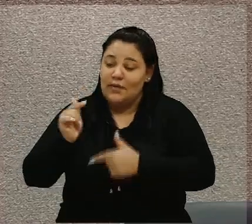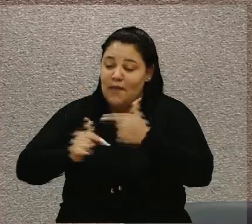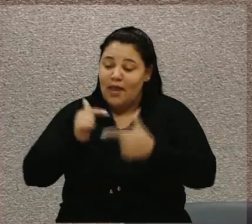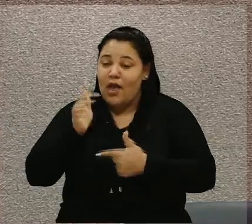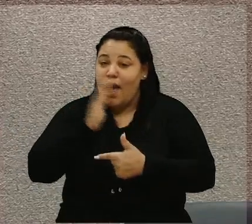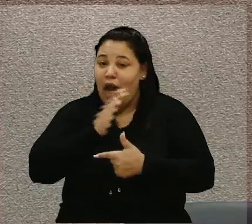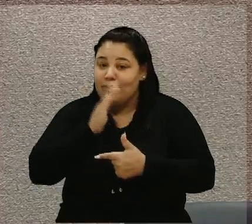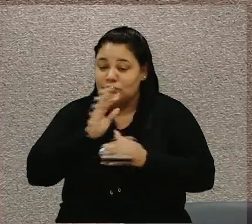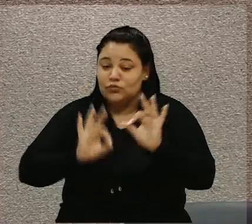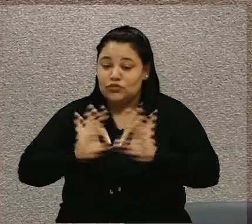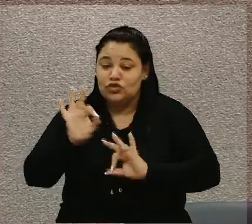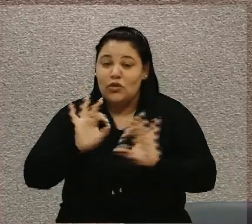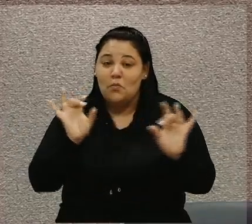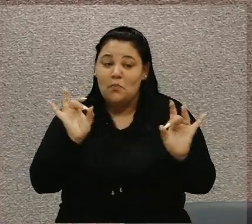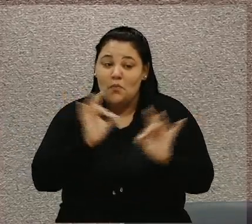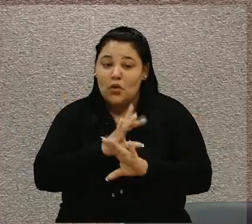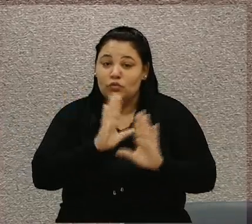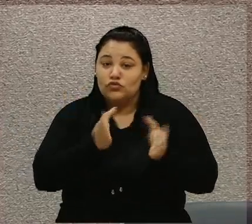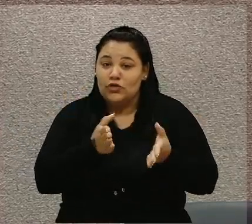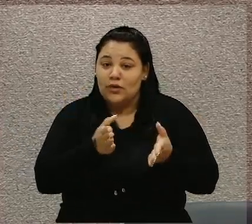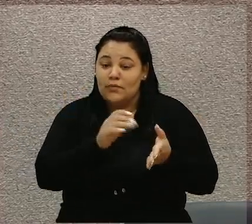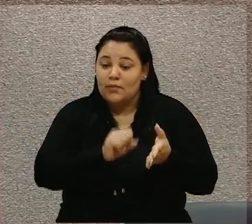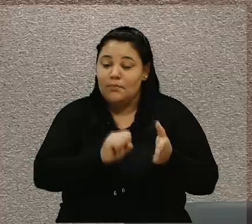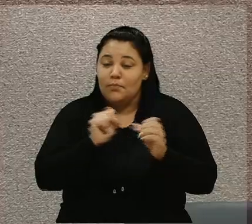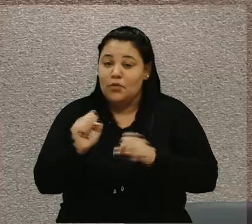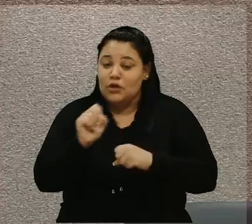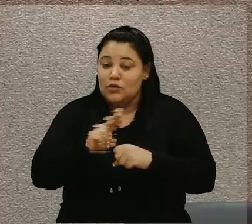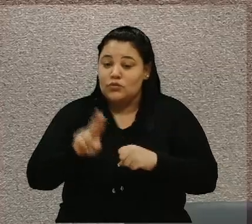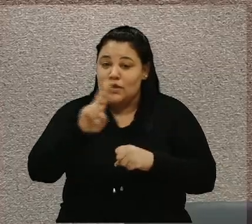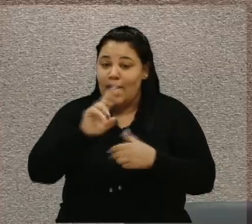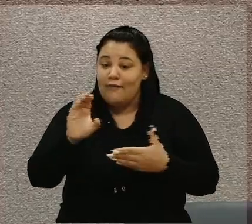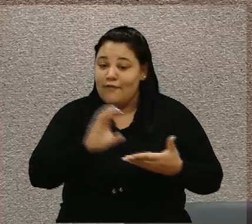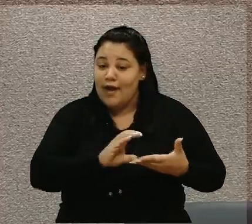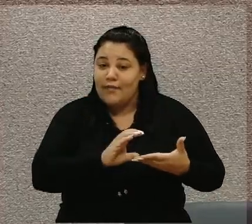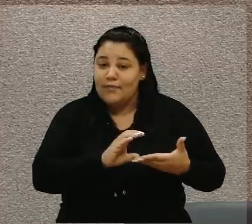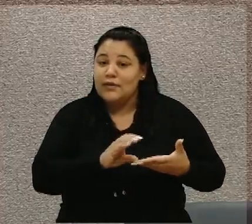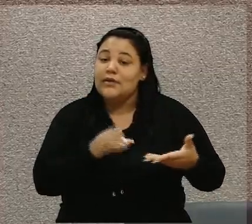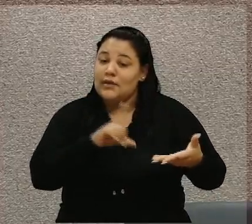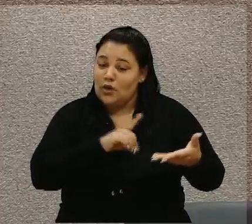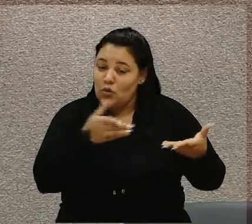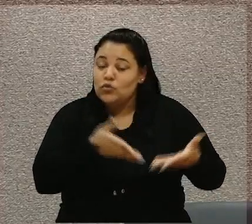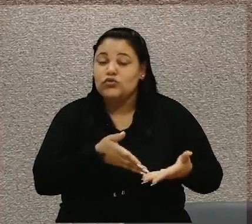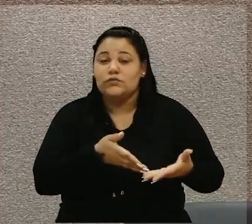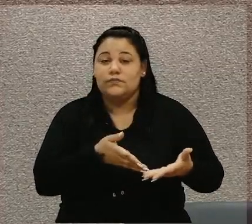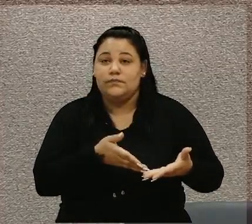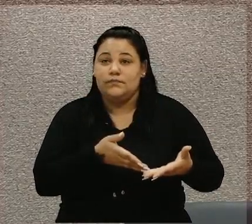à disposição para a gente utilizar as ferramentas que nós temos hoje, que são as emendas parlamentares.